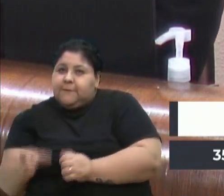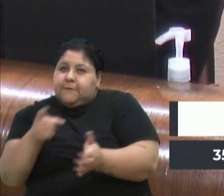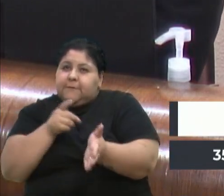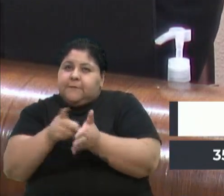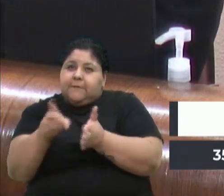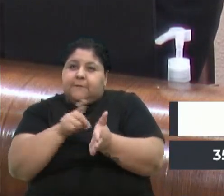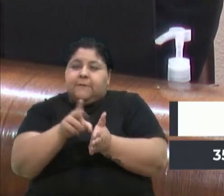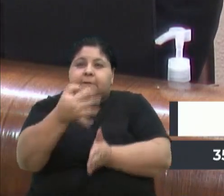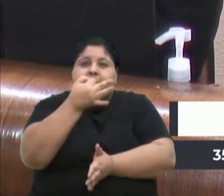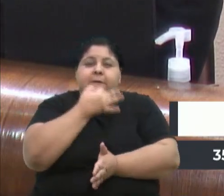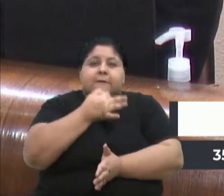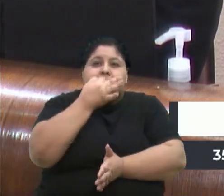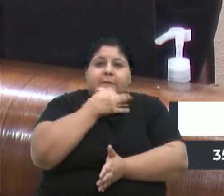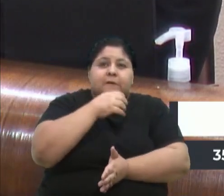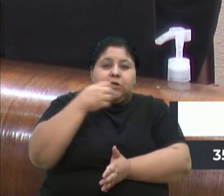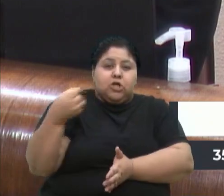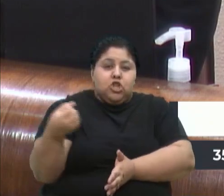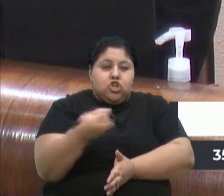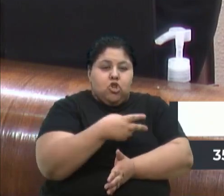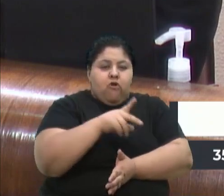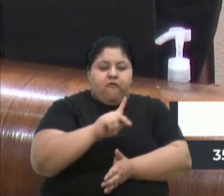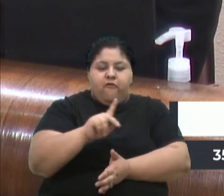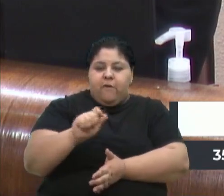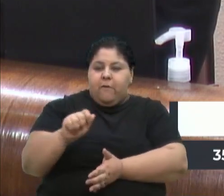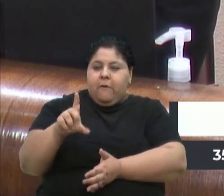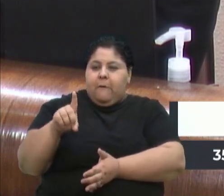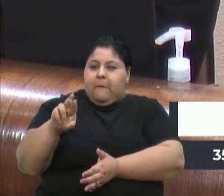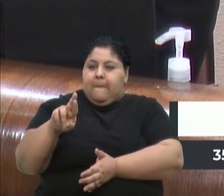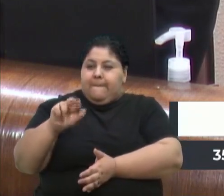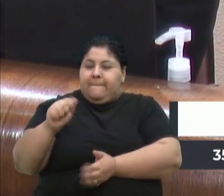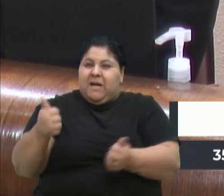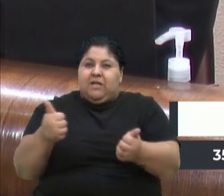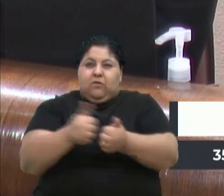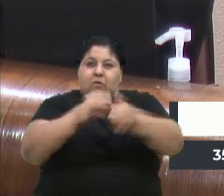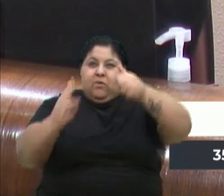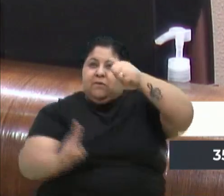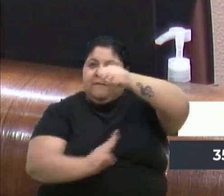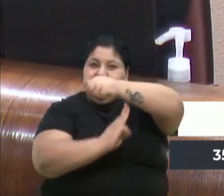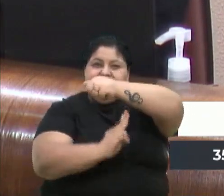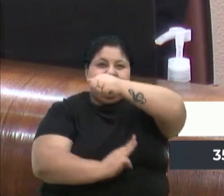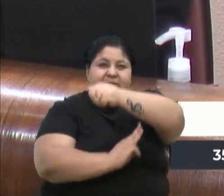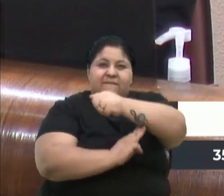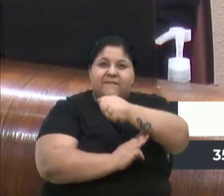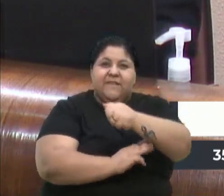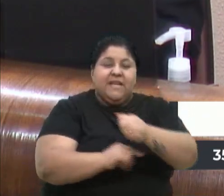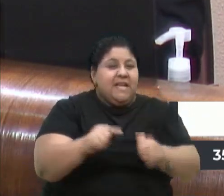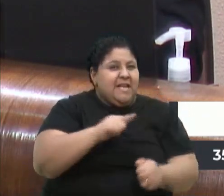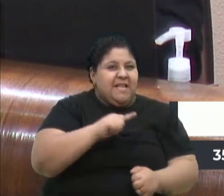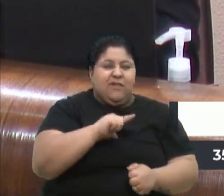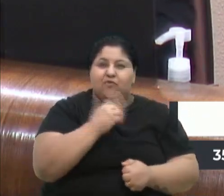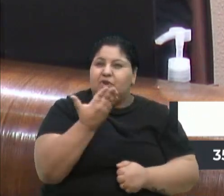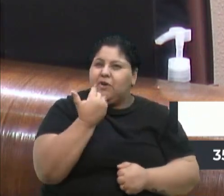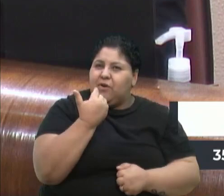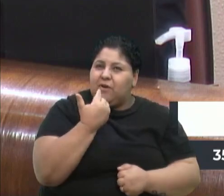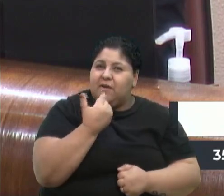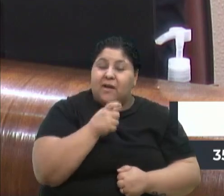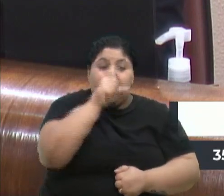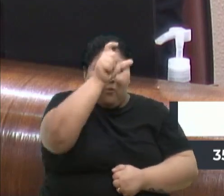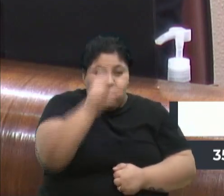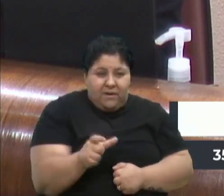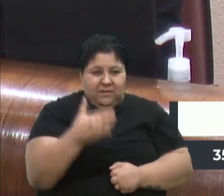em Nova Pádua, ao lado da ponte, e não vai ter o que comer, vamos supor, porque não vai ter comércio. E essas pessoas, eu